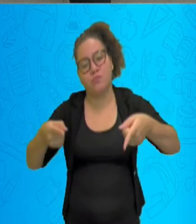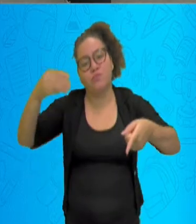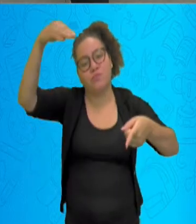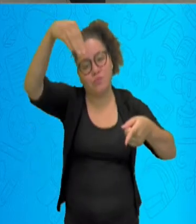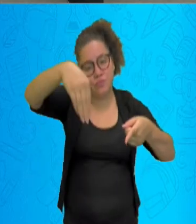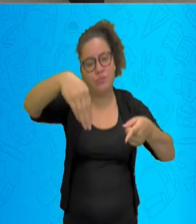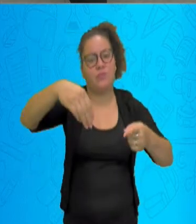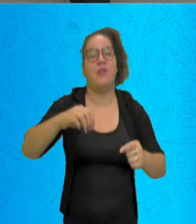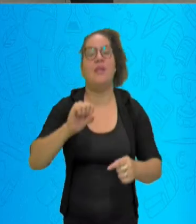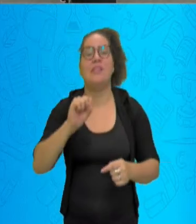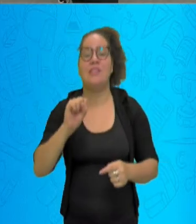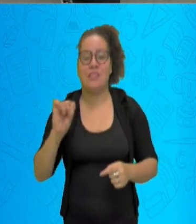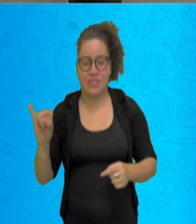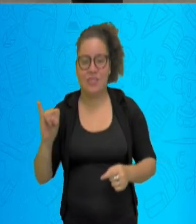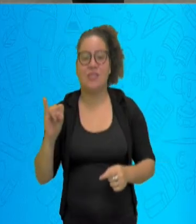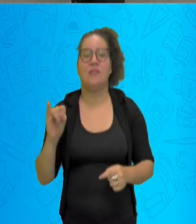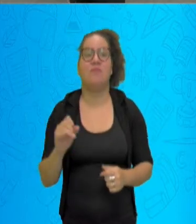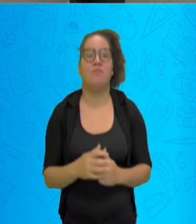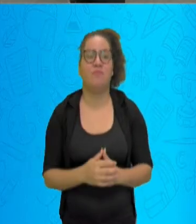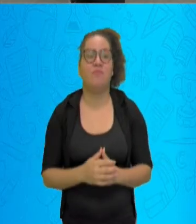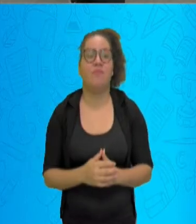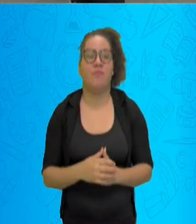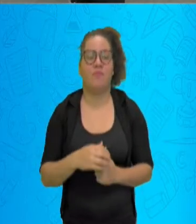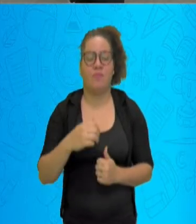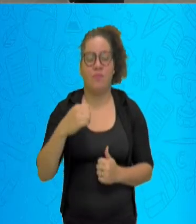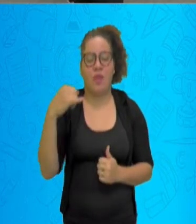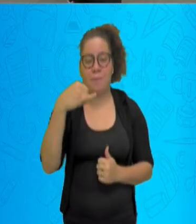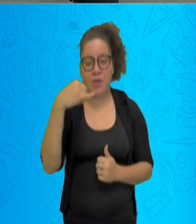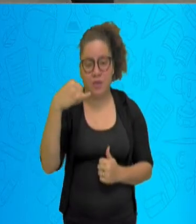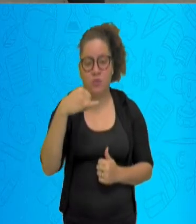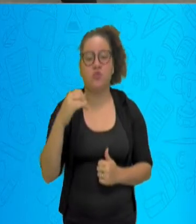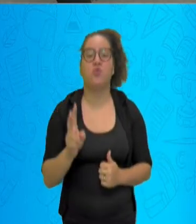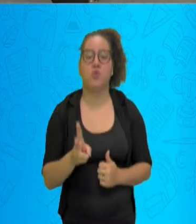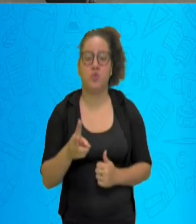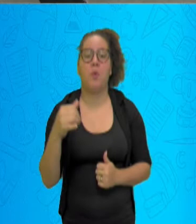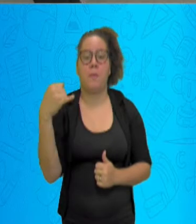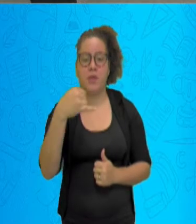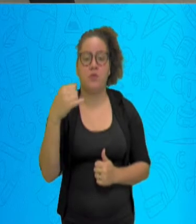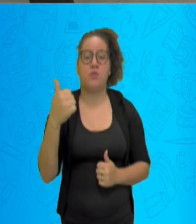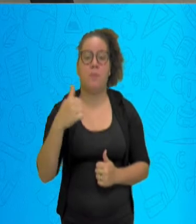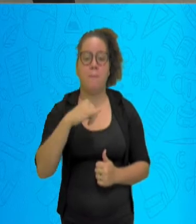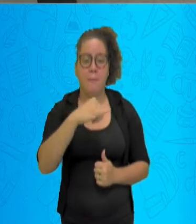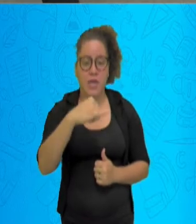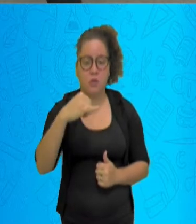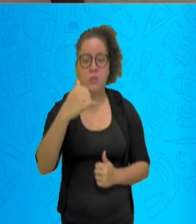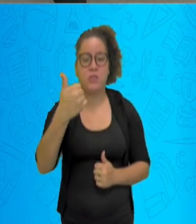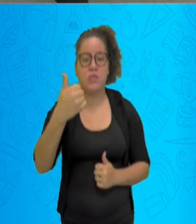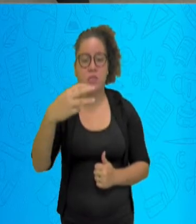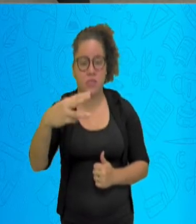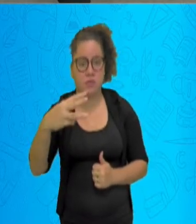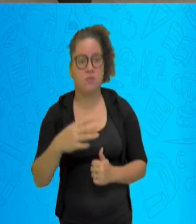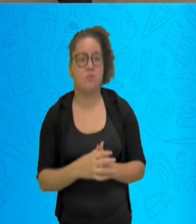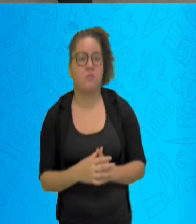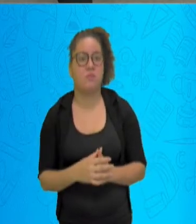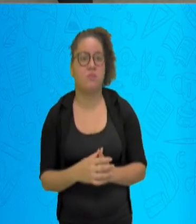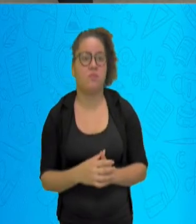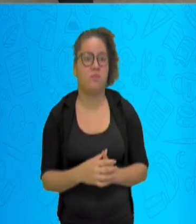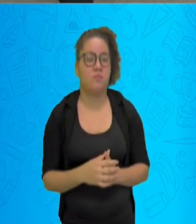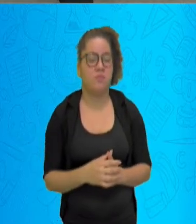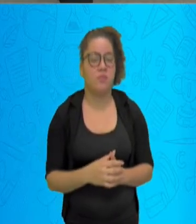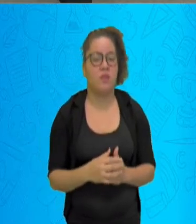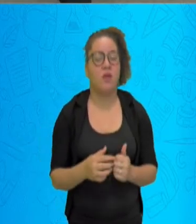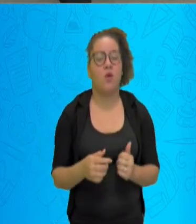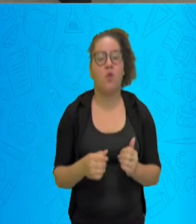parêntese. Se é menos 13, vai continuar menos 13. Ó, aqui eu já tenho